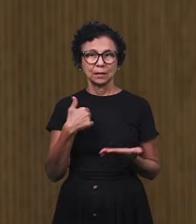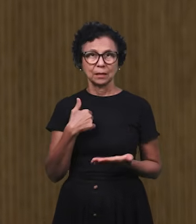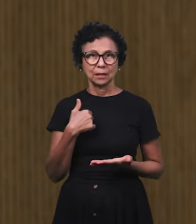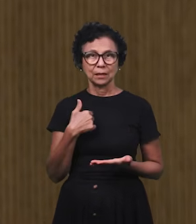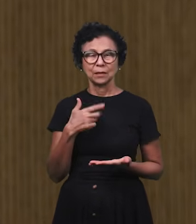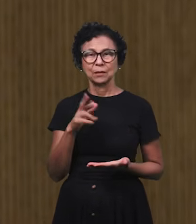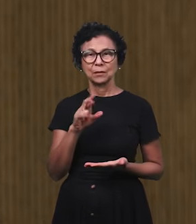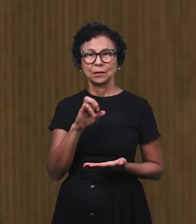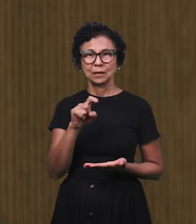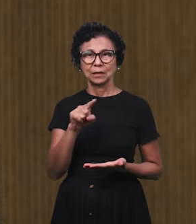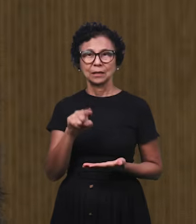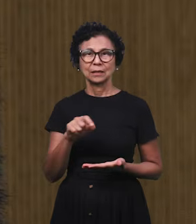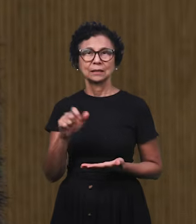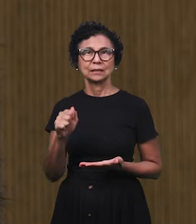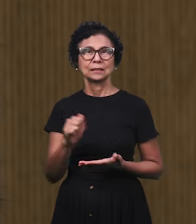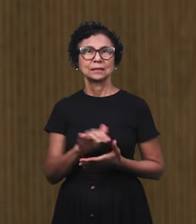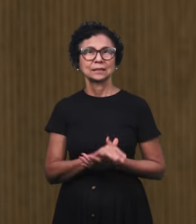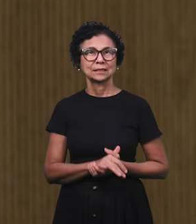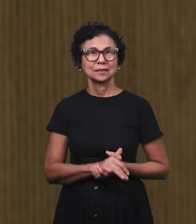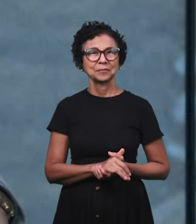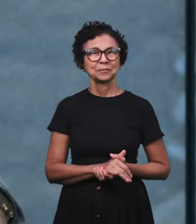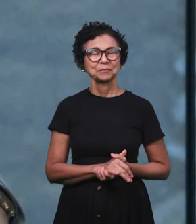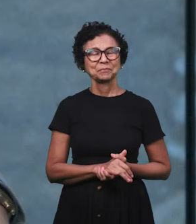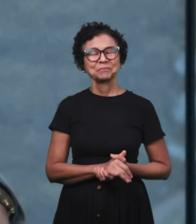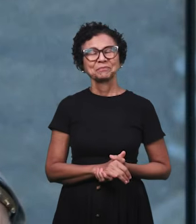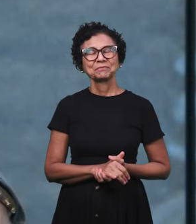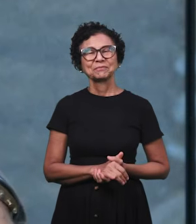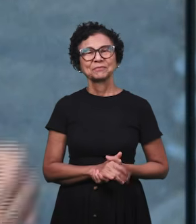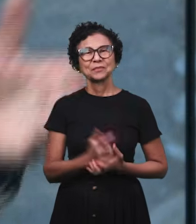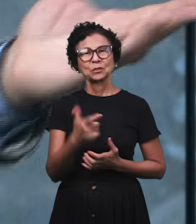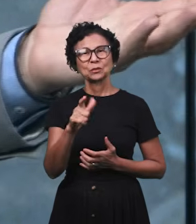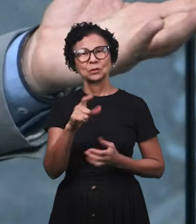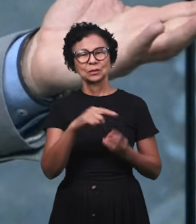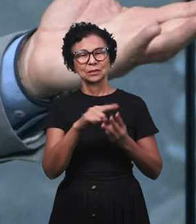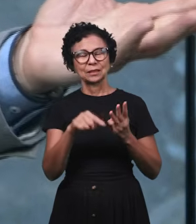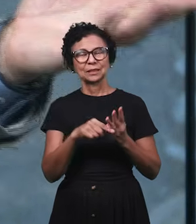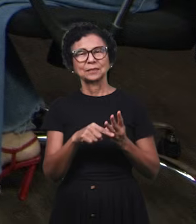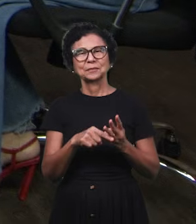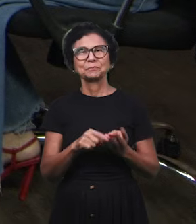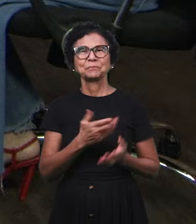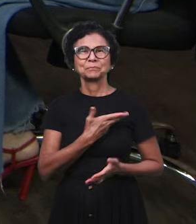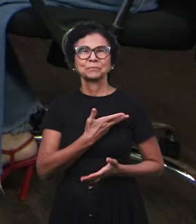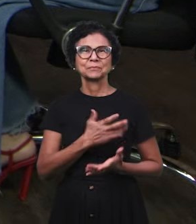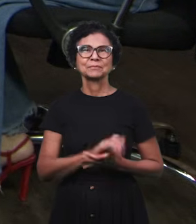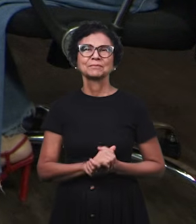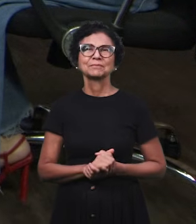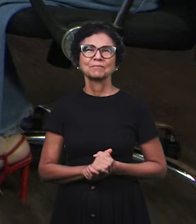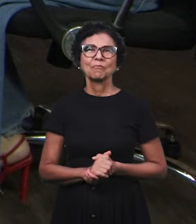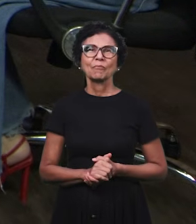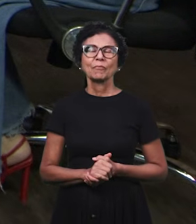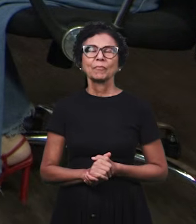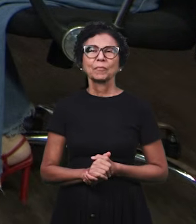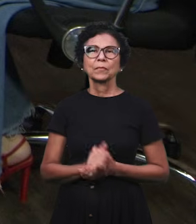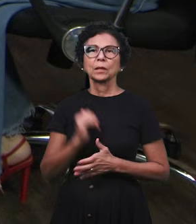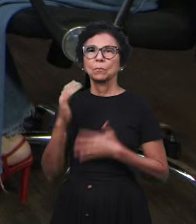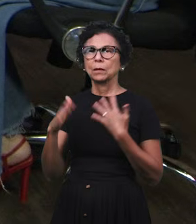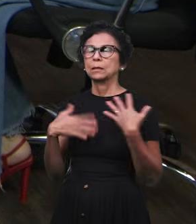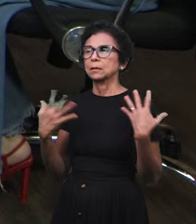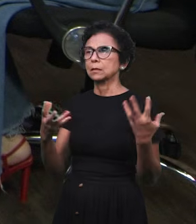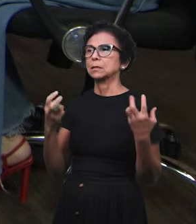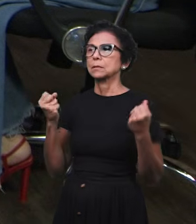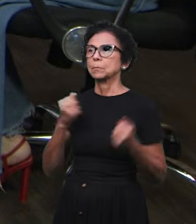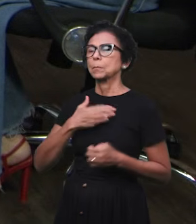Raíssa, o Daniel e a Estela. Muito bom. Jovens, uma alegria recebê-los aqui,